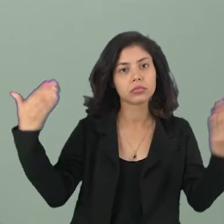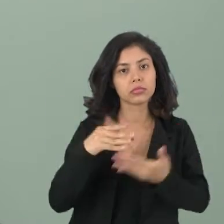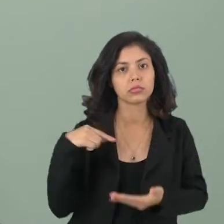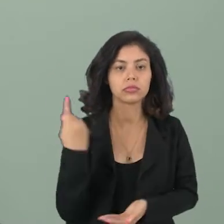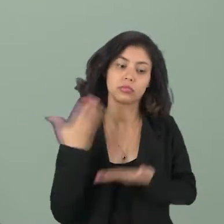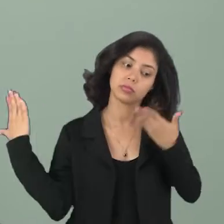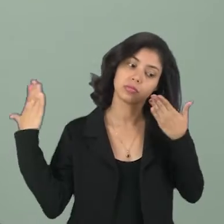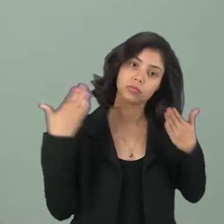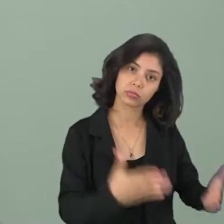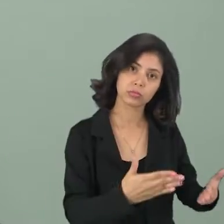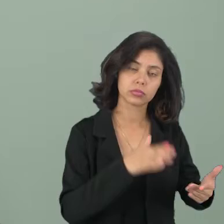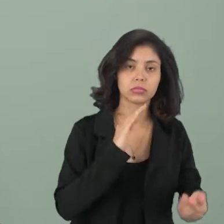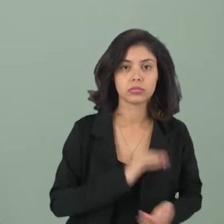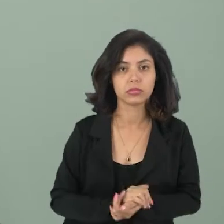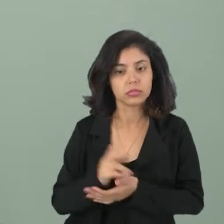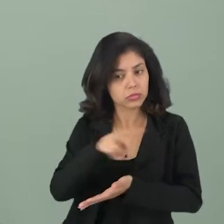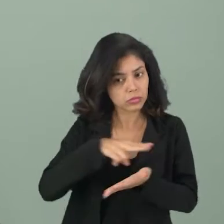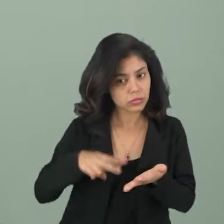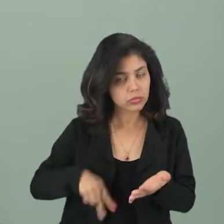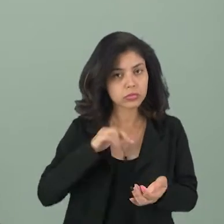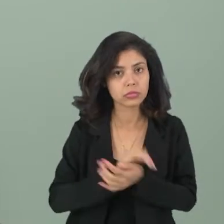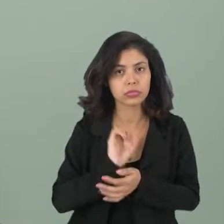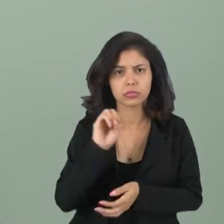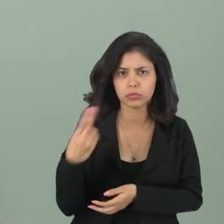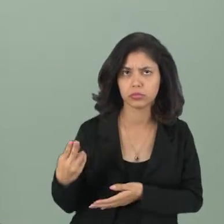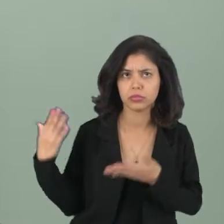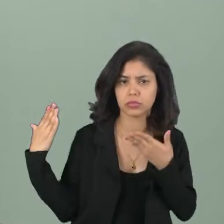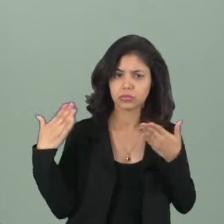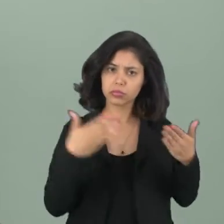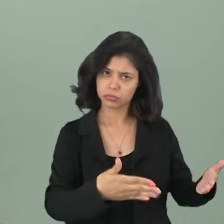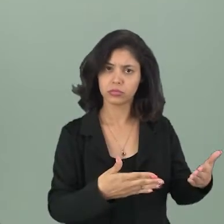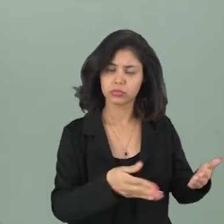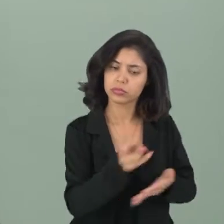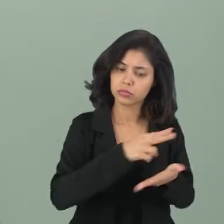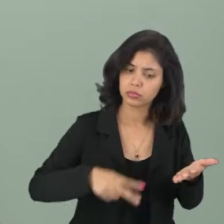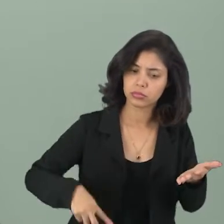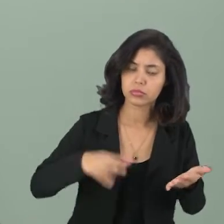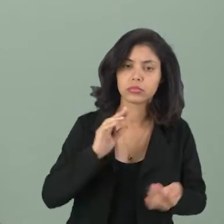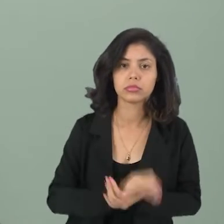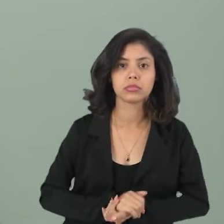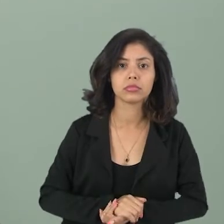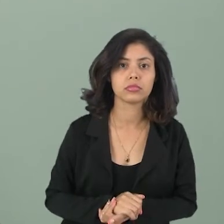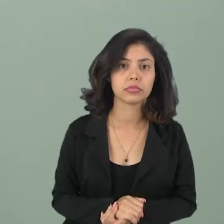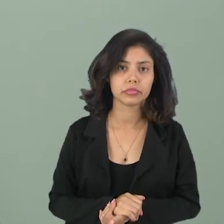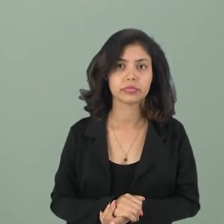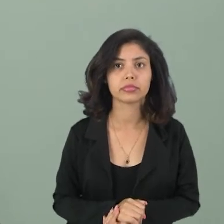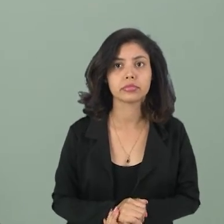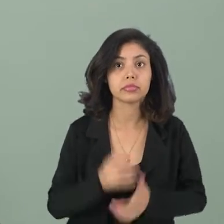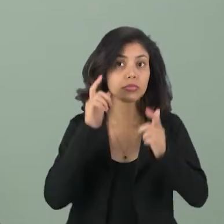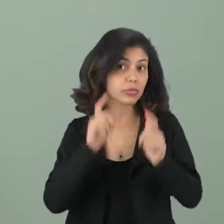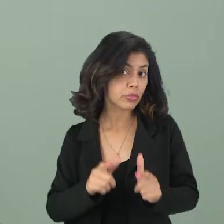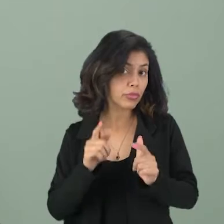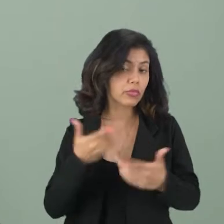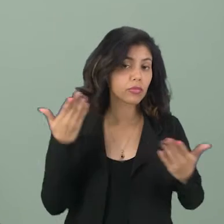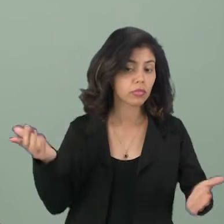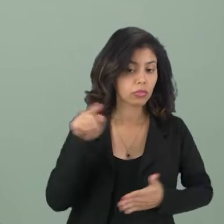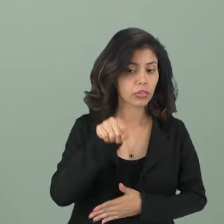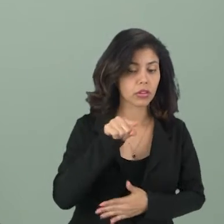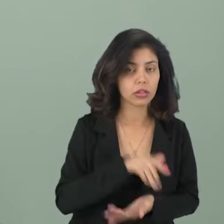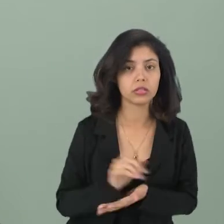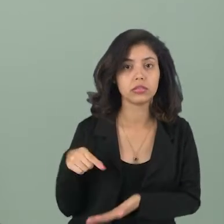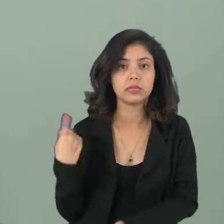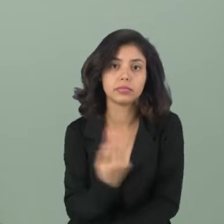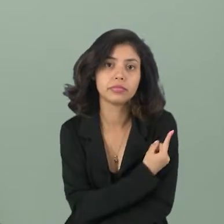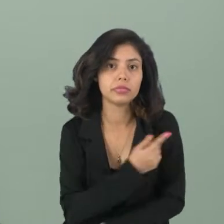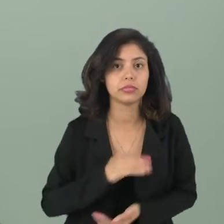são os objetivos da leitura ou reter eleitor em espanhol né onde aí né Nós